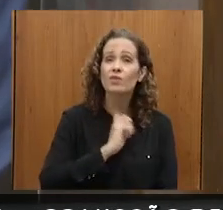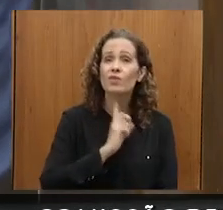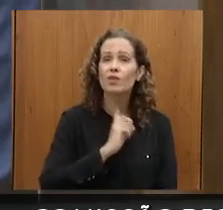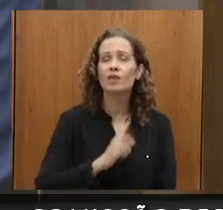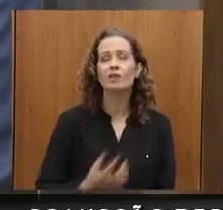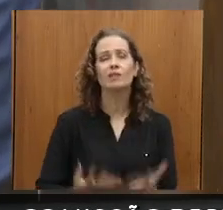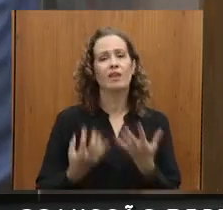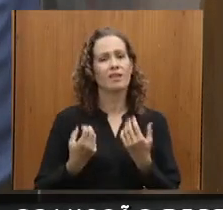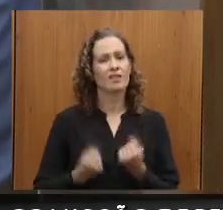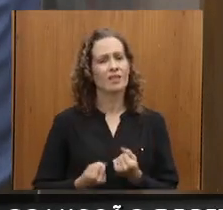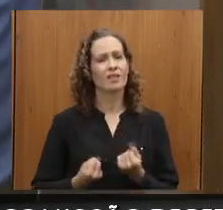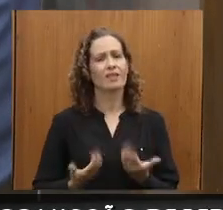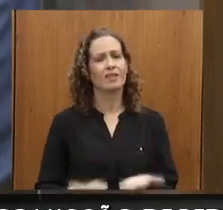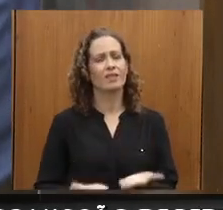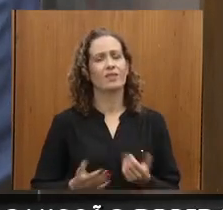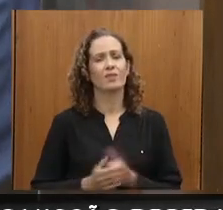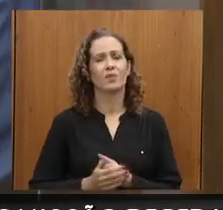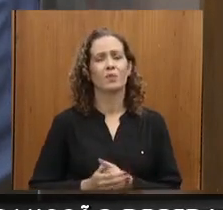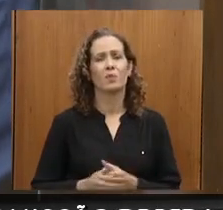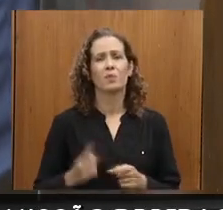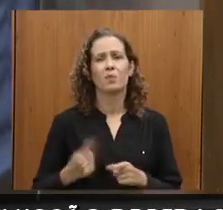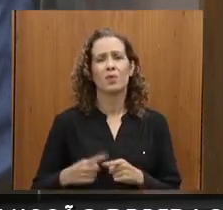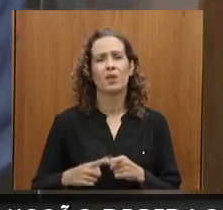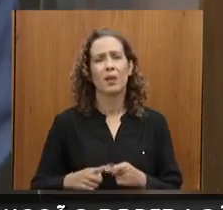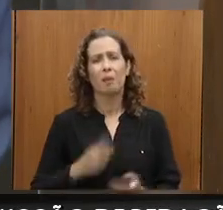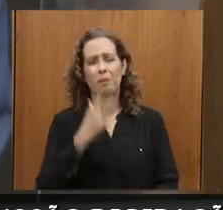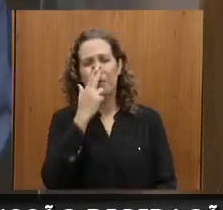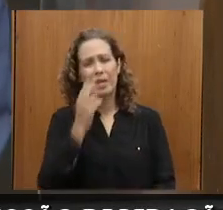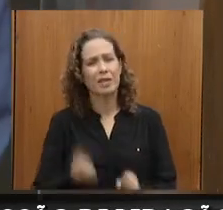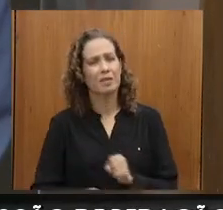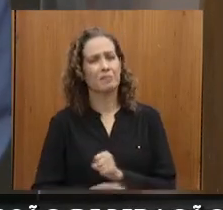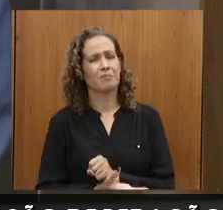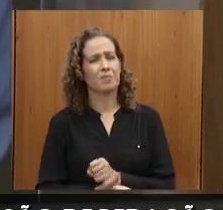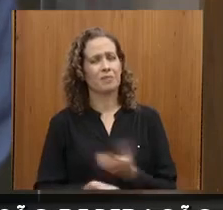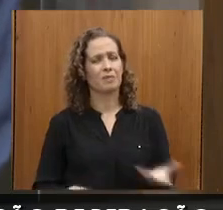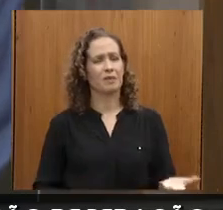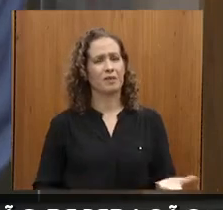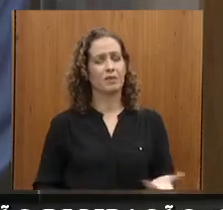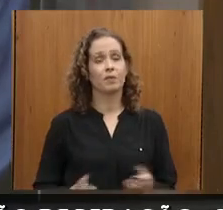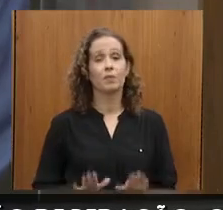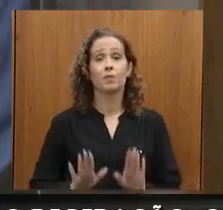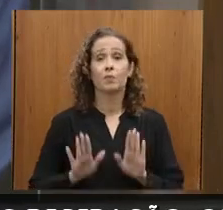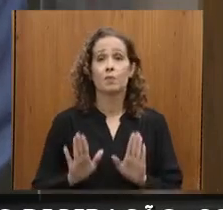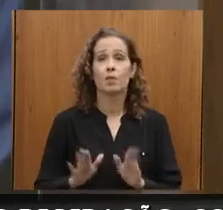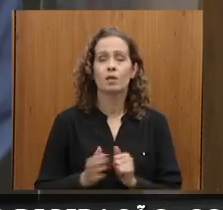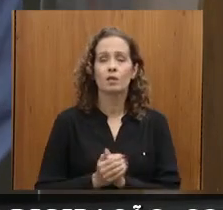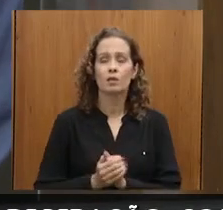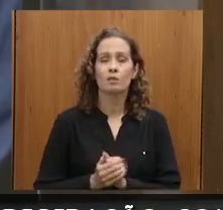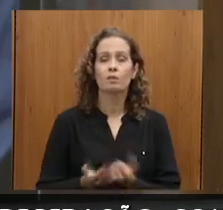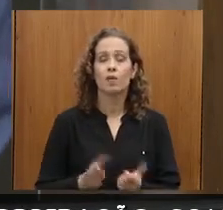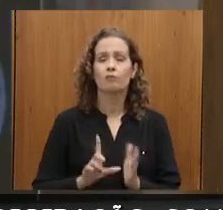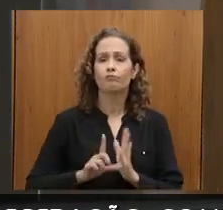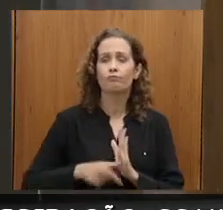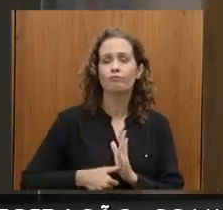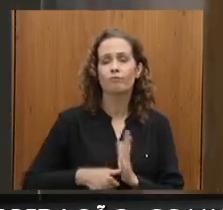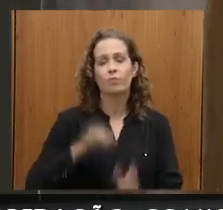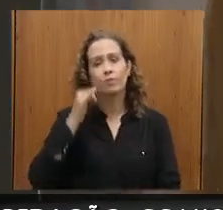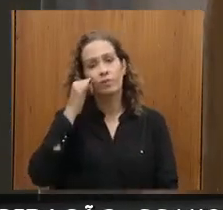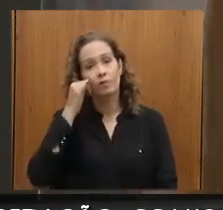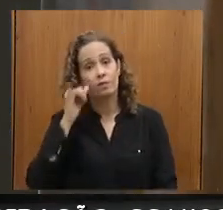que, a meu ver, é de chantagem. Agora, para não ir muito longe, e também nem no tempo, deputado Gustavo,